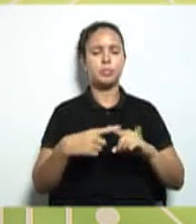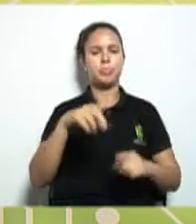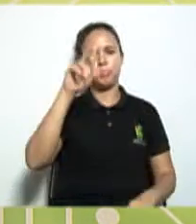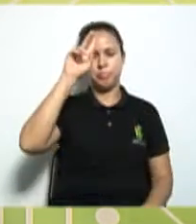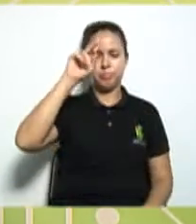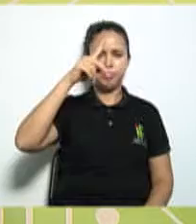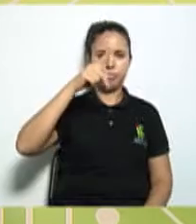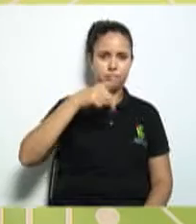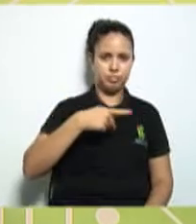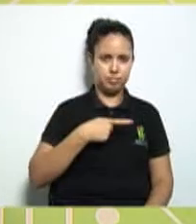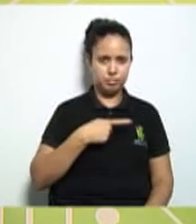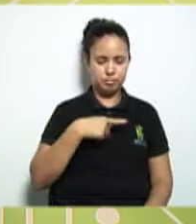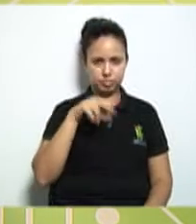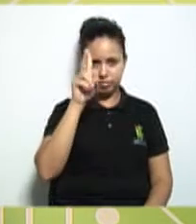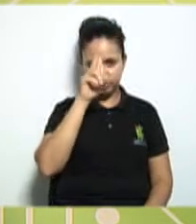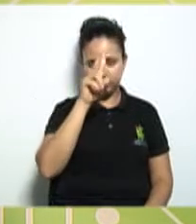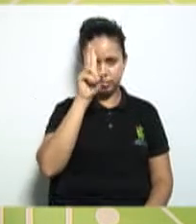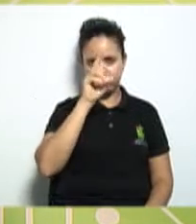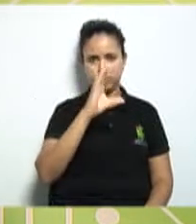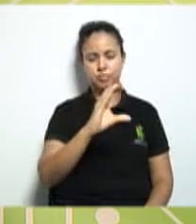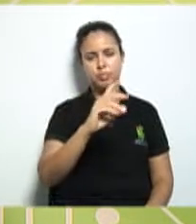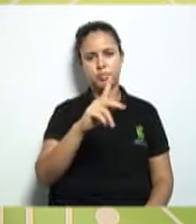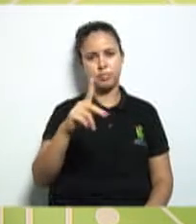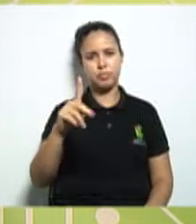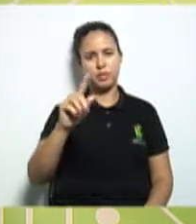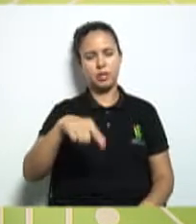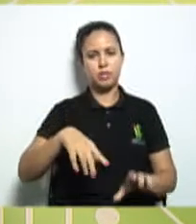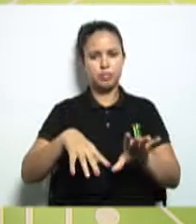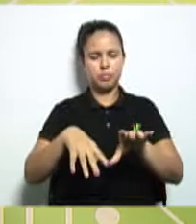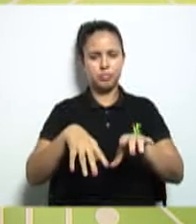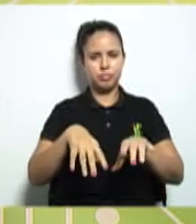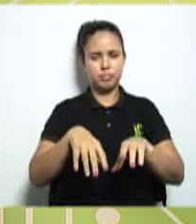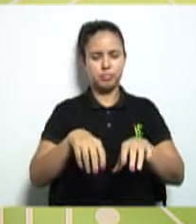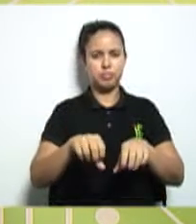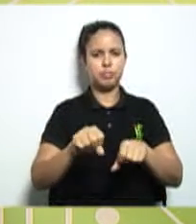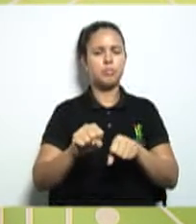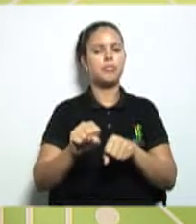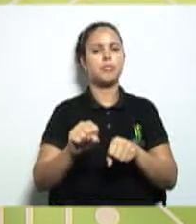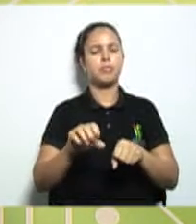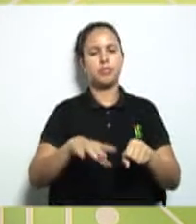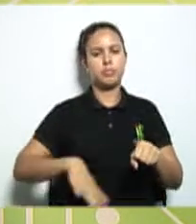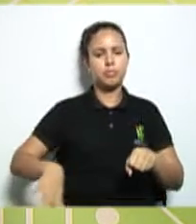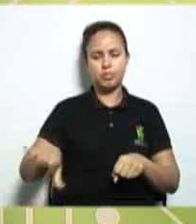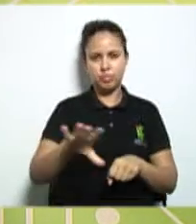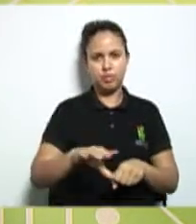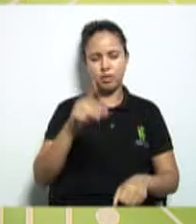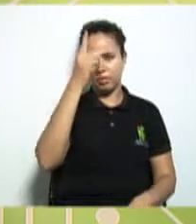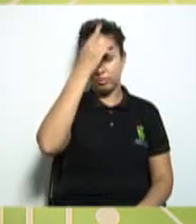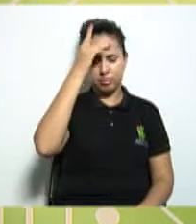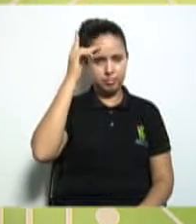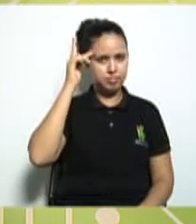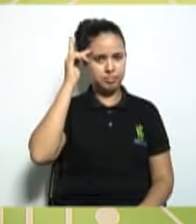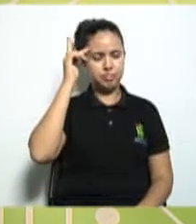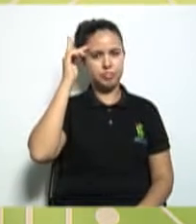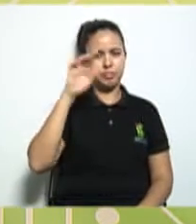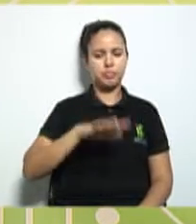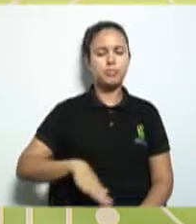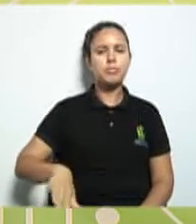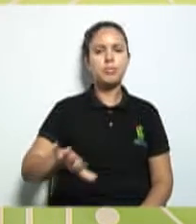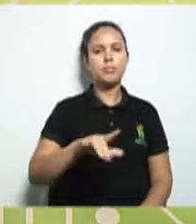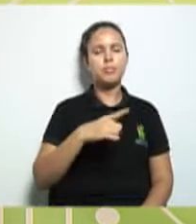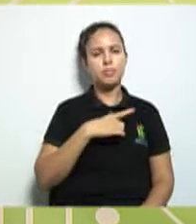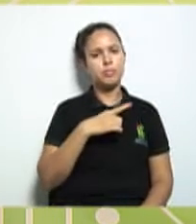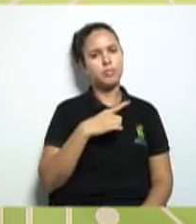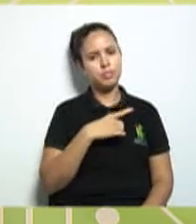pessoal. Porque lembrando que a cooperativa ela é formada por pessoas, né? Pessoas que